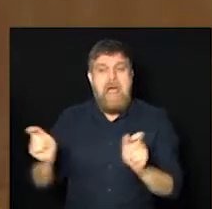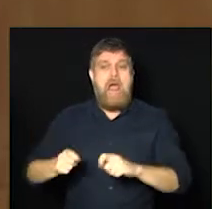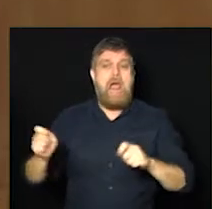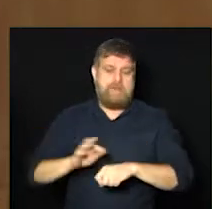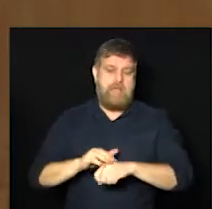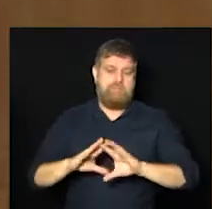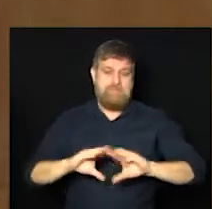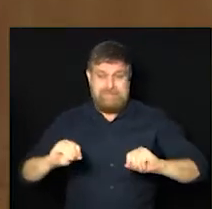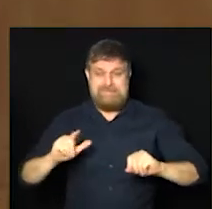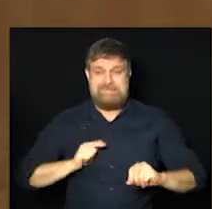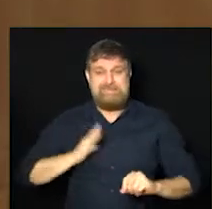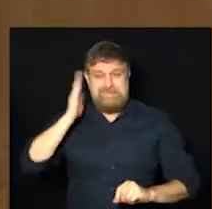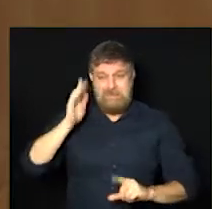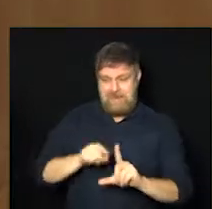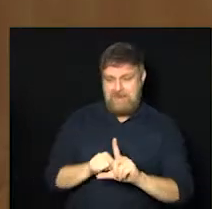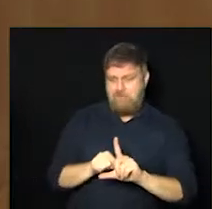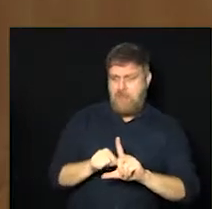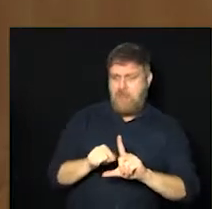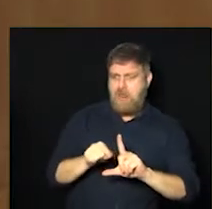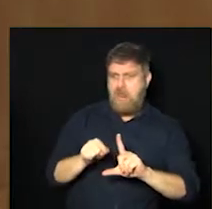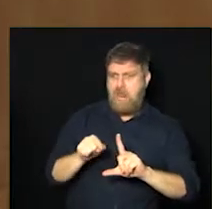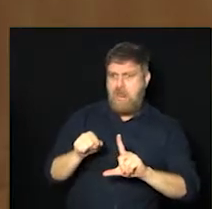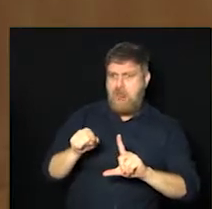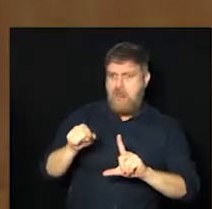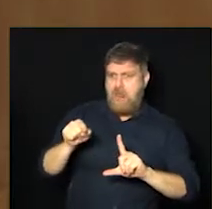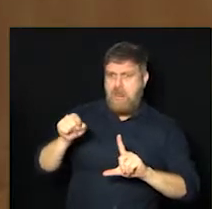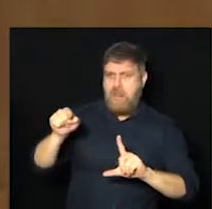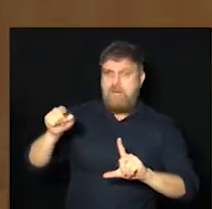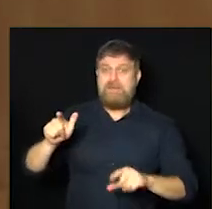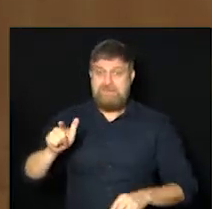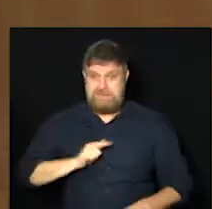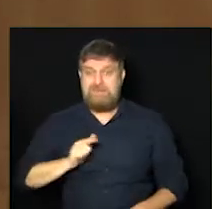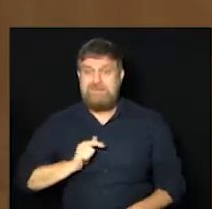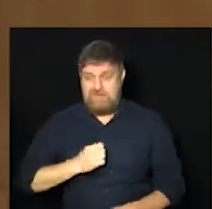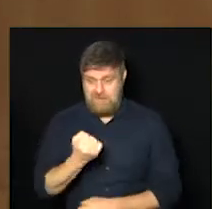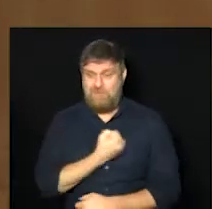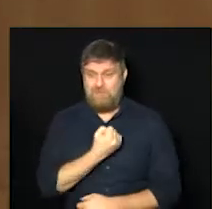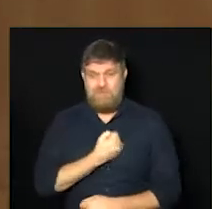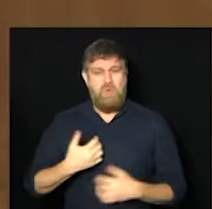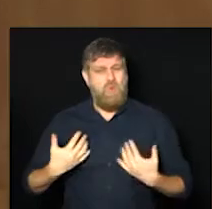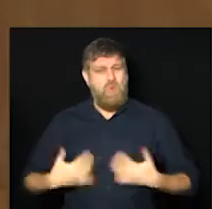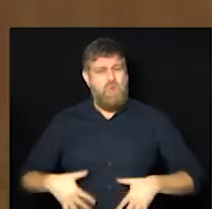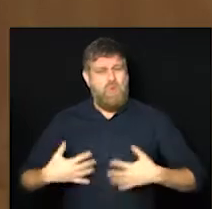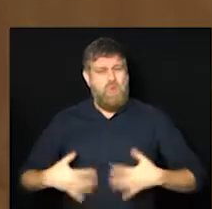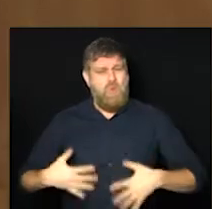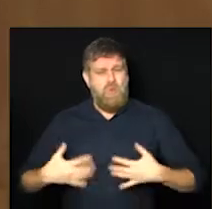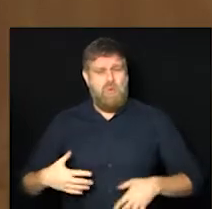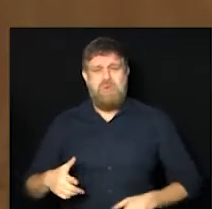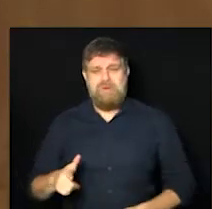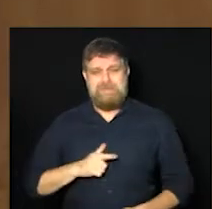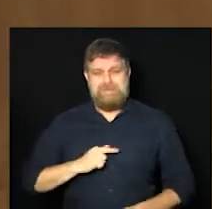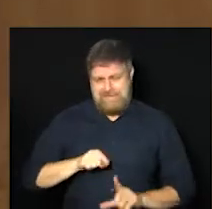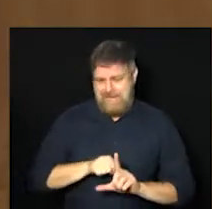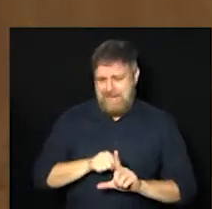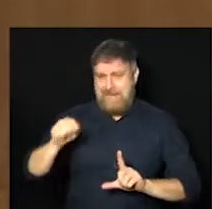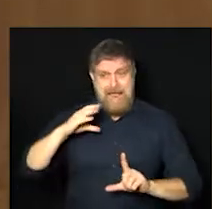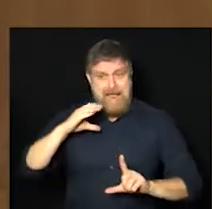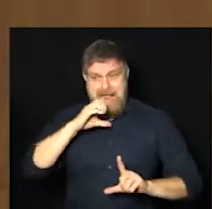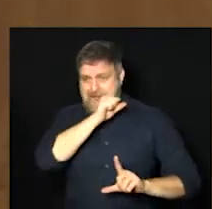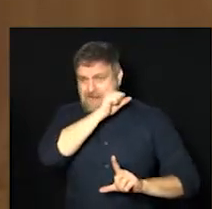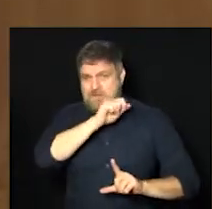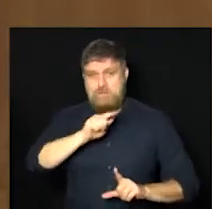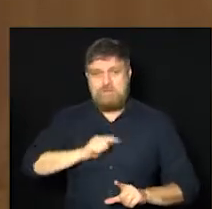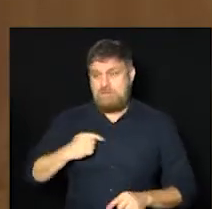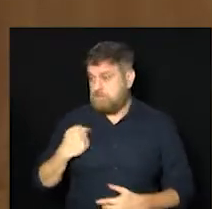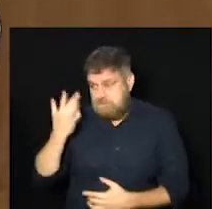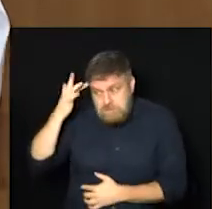em franca ascensão de incidência, ou seja, tem crescido a incidência de uma maneira vertiginosa. Nós